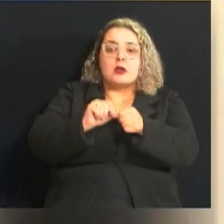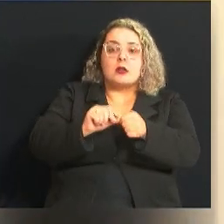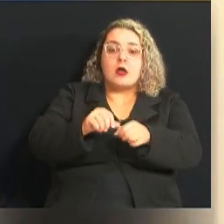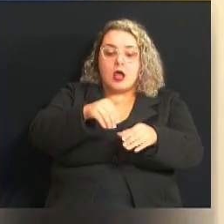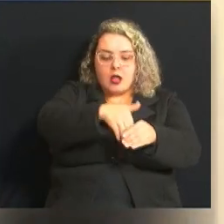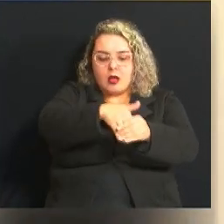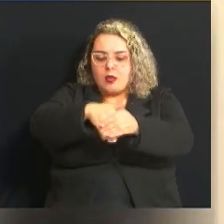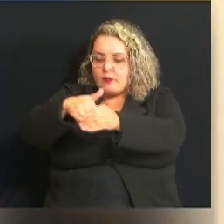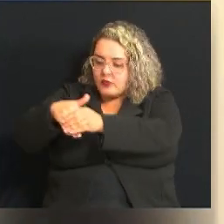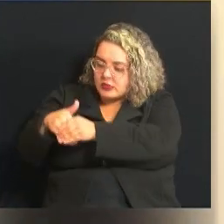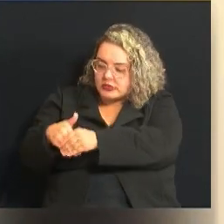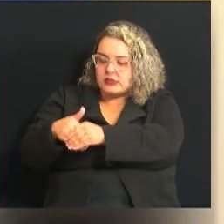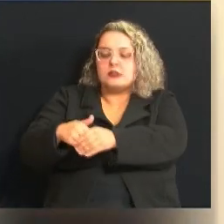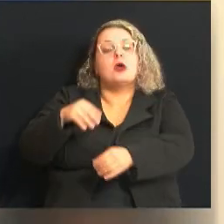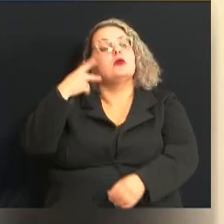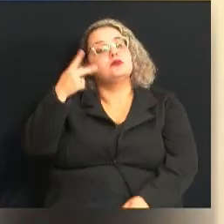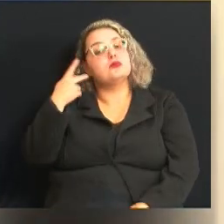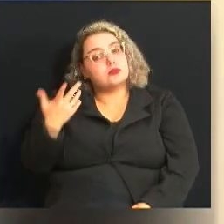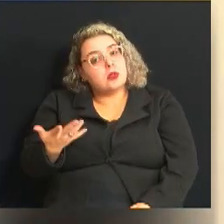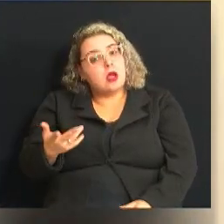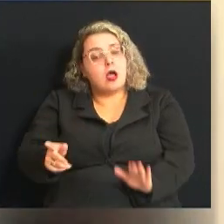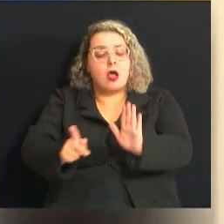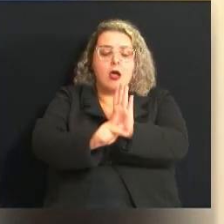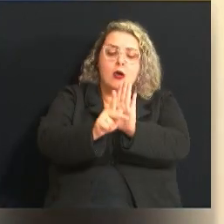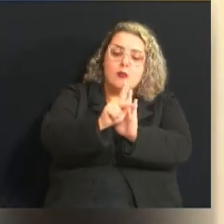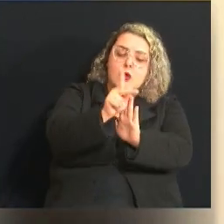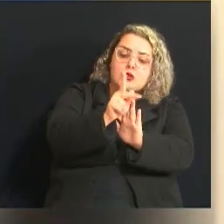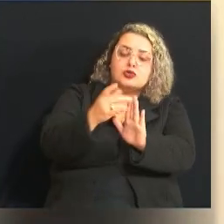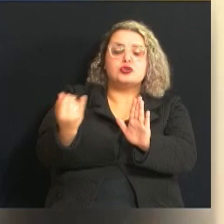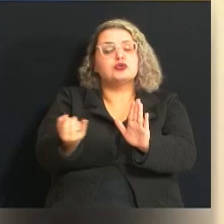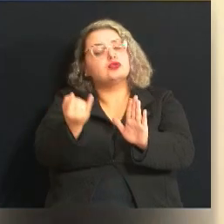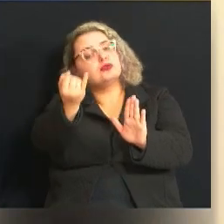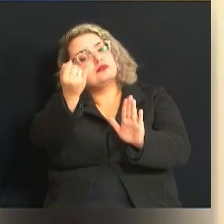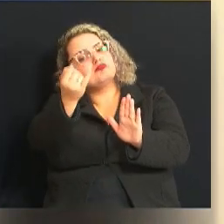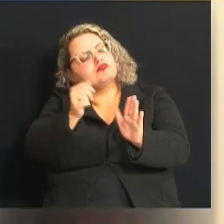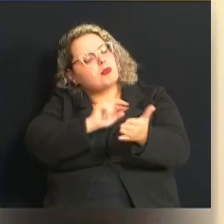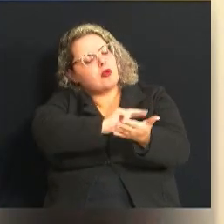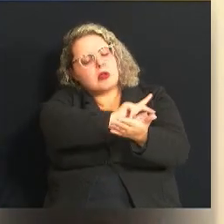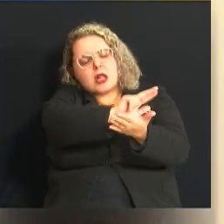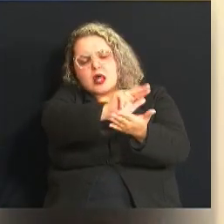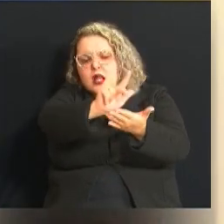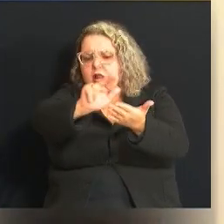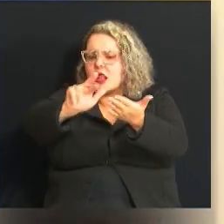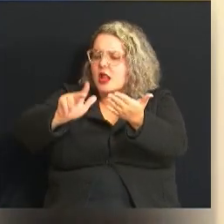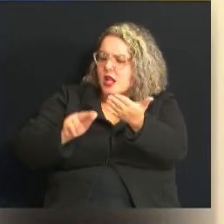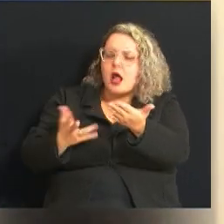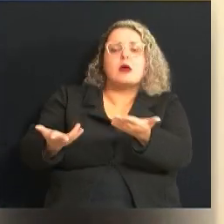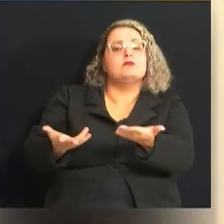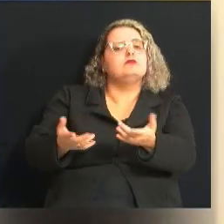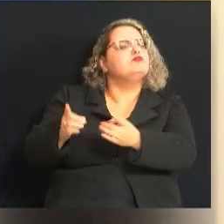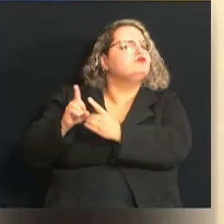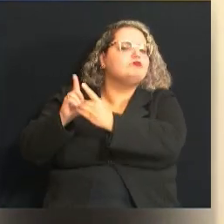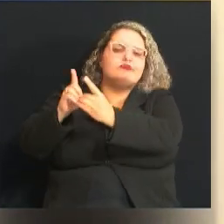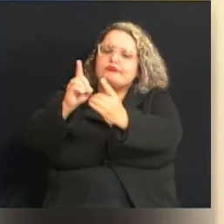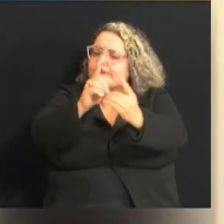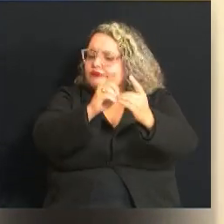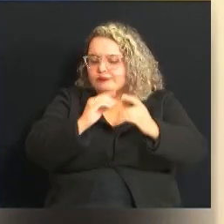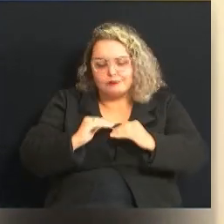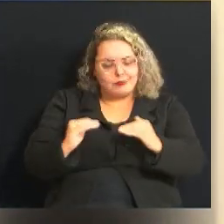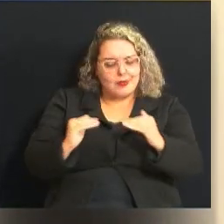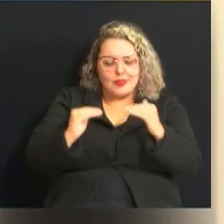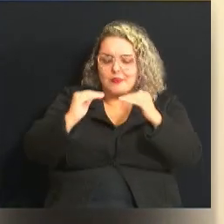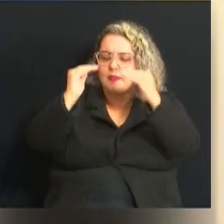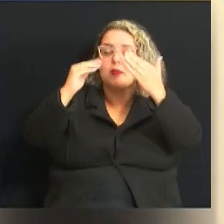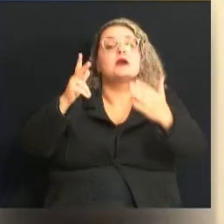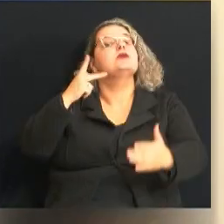dos vereadores, e projetos interessantes dos mais diversos e atendendo as mais diversas camadas e de